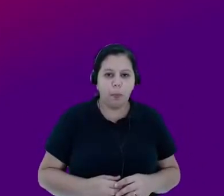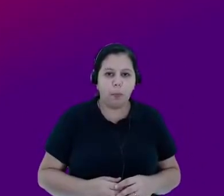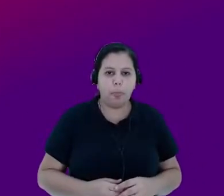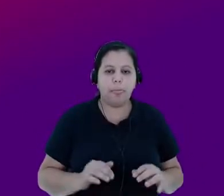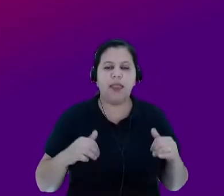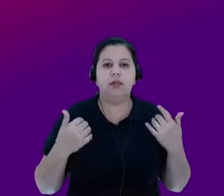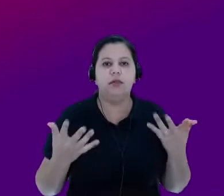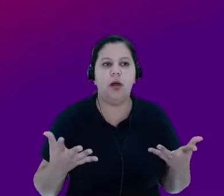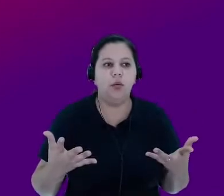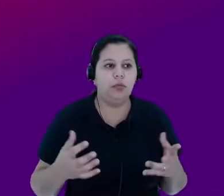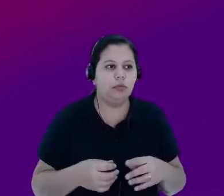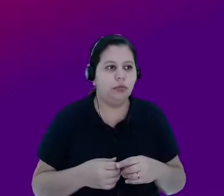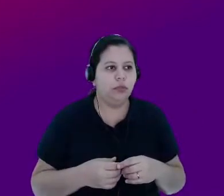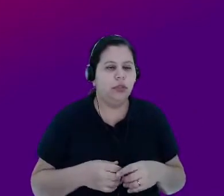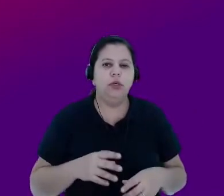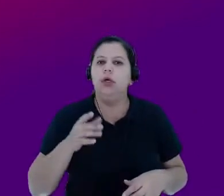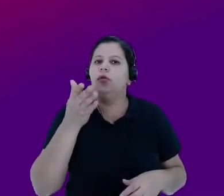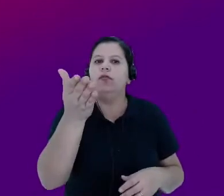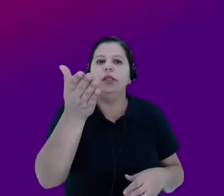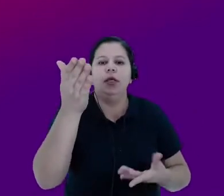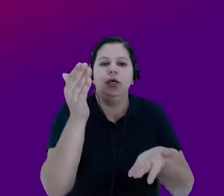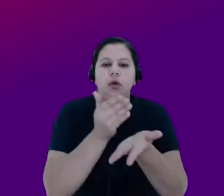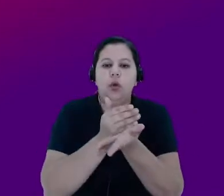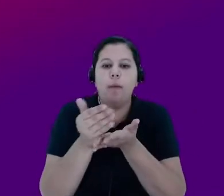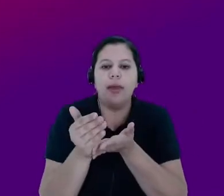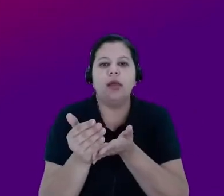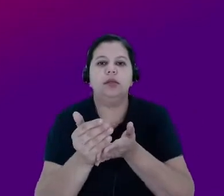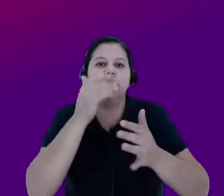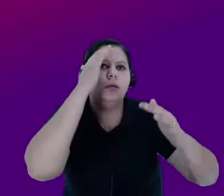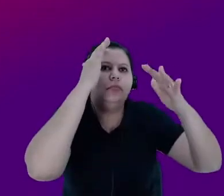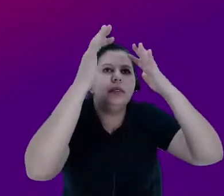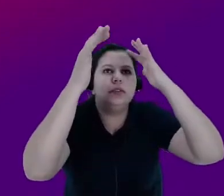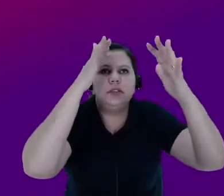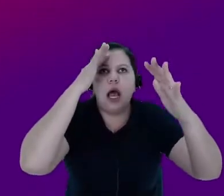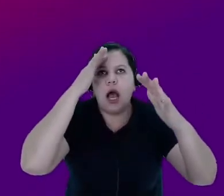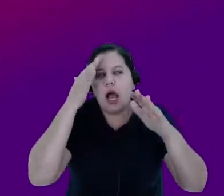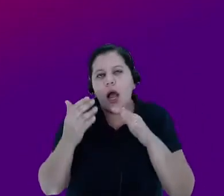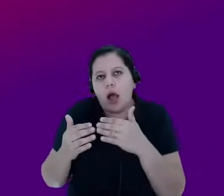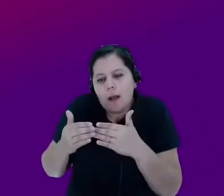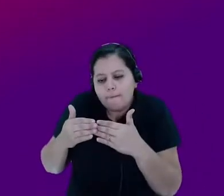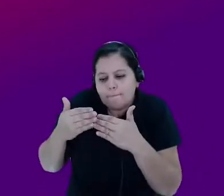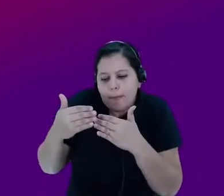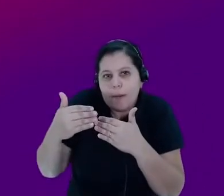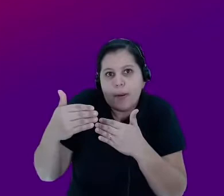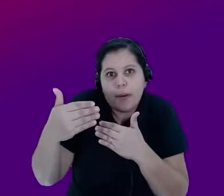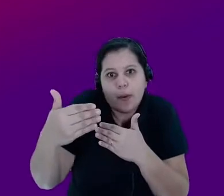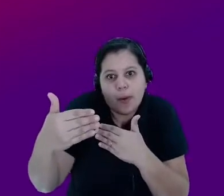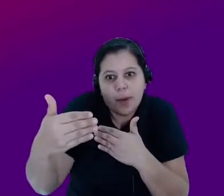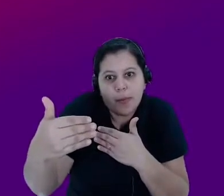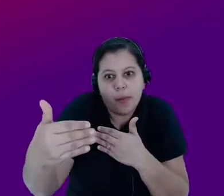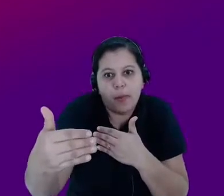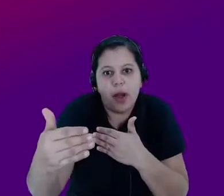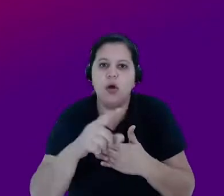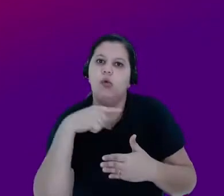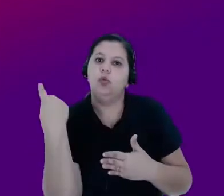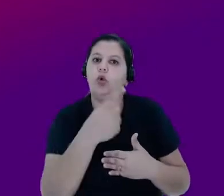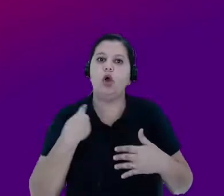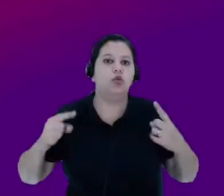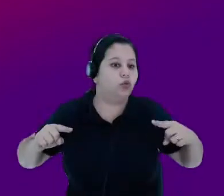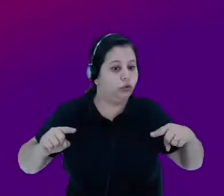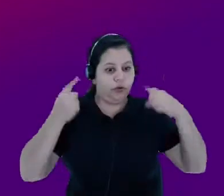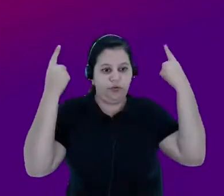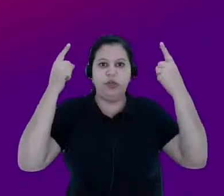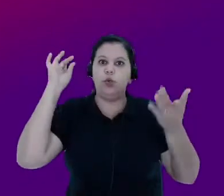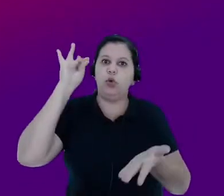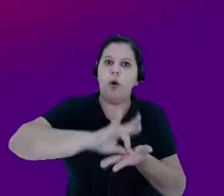quando você começa a pensar nos próximos passos, o nosso grande desafio